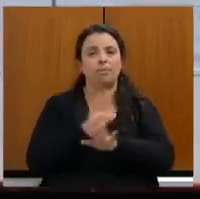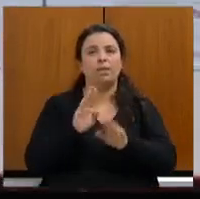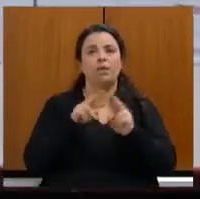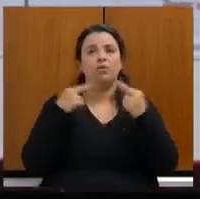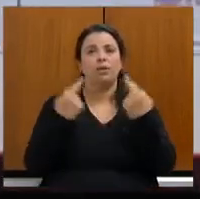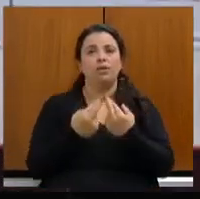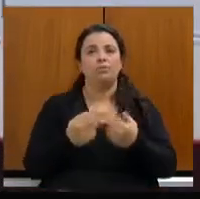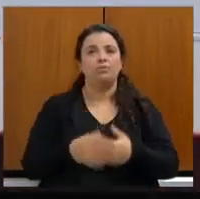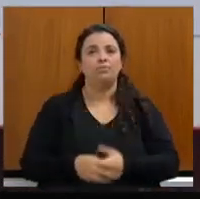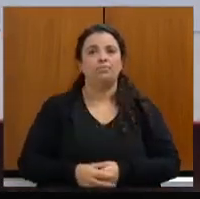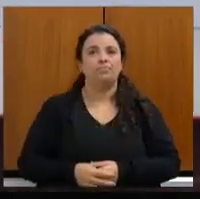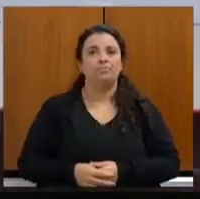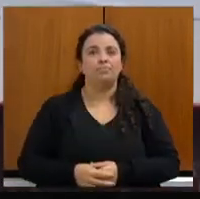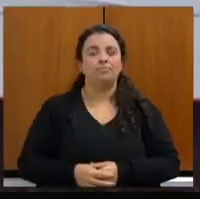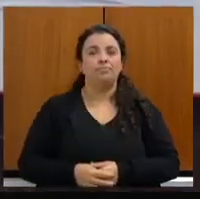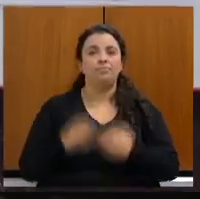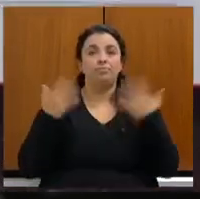direto do plenário da Assembleia Legislativa em 10